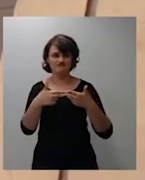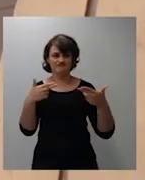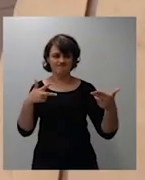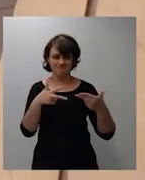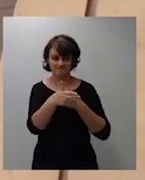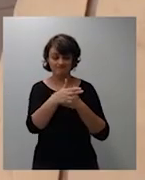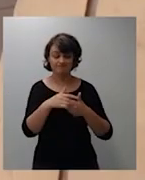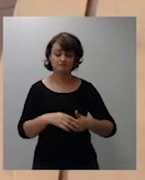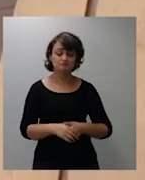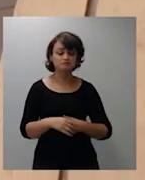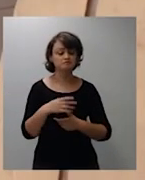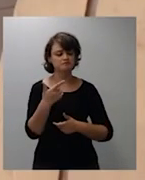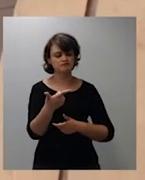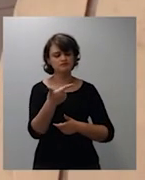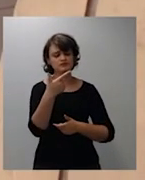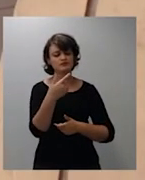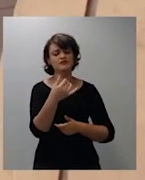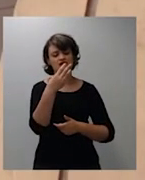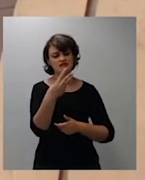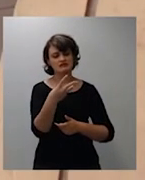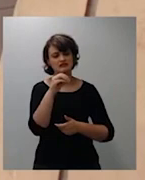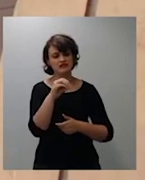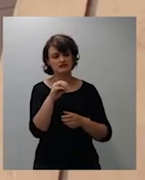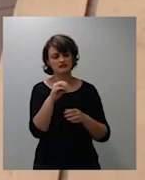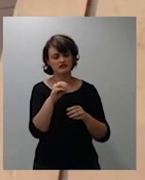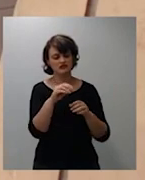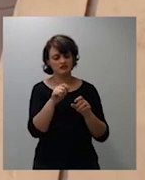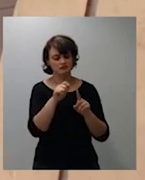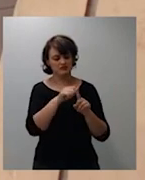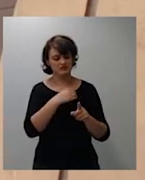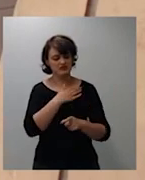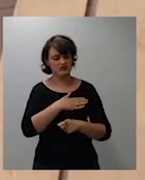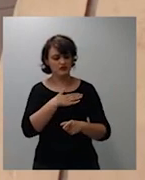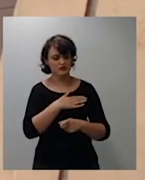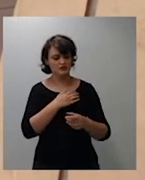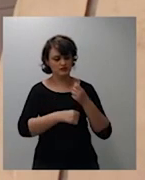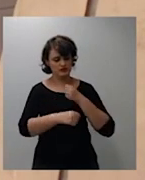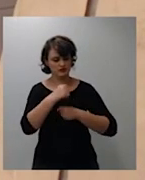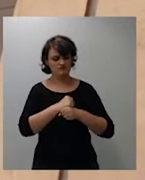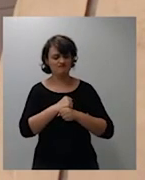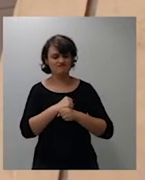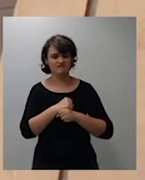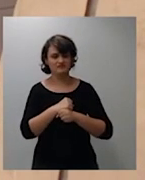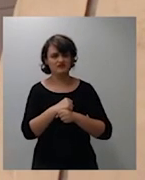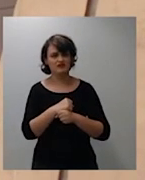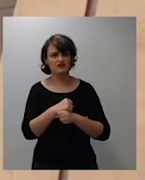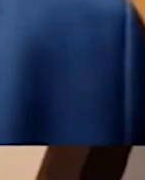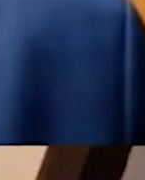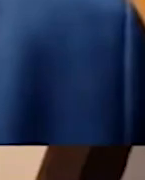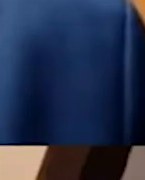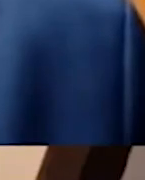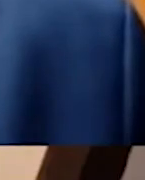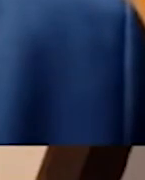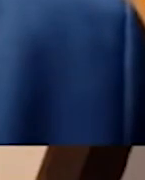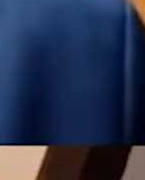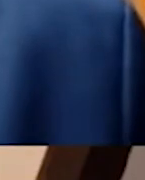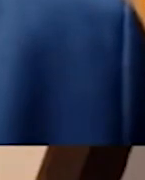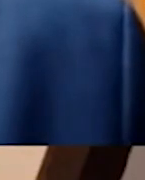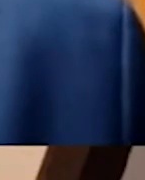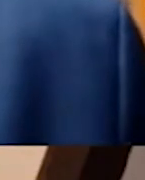o diretor da revista ministro mauro campbell marques acredita que a comunidade científica e acadêmica